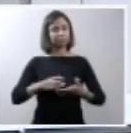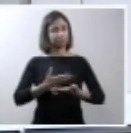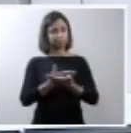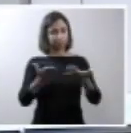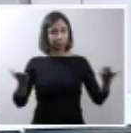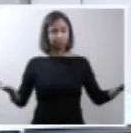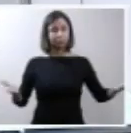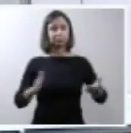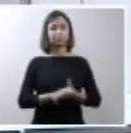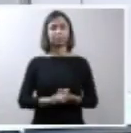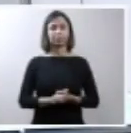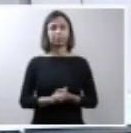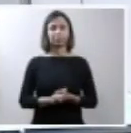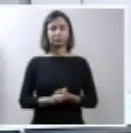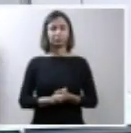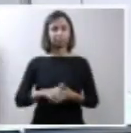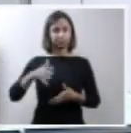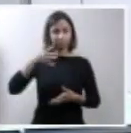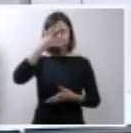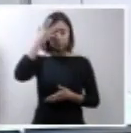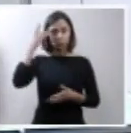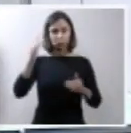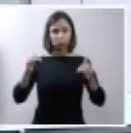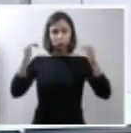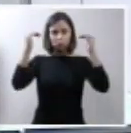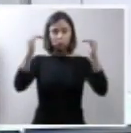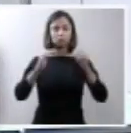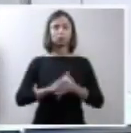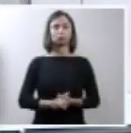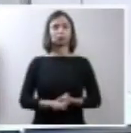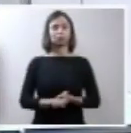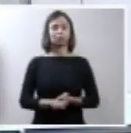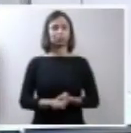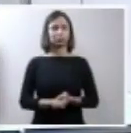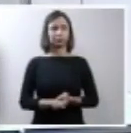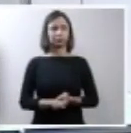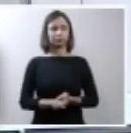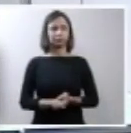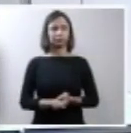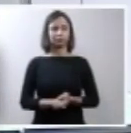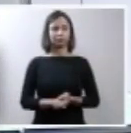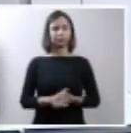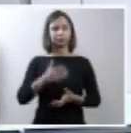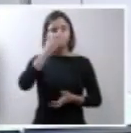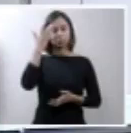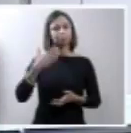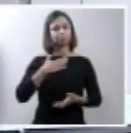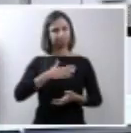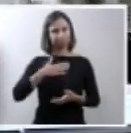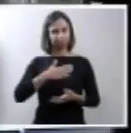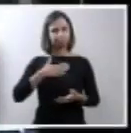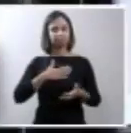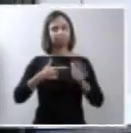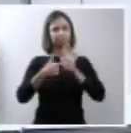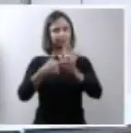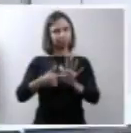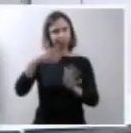desse tribunal eh autoridades eh prezados